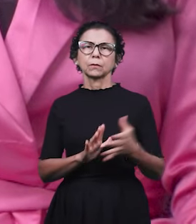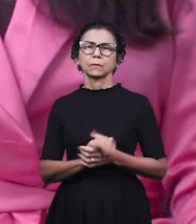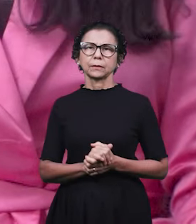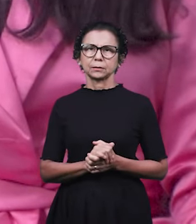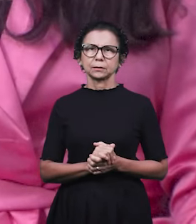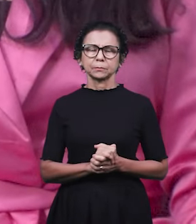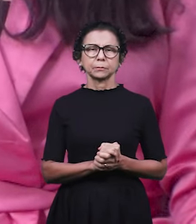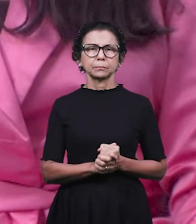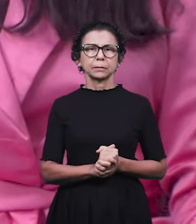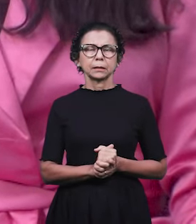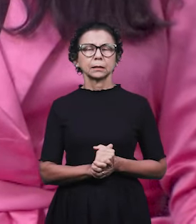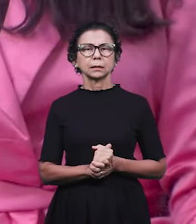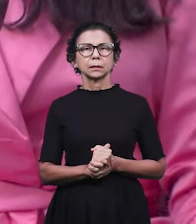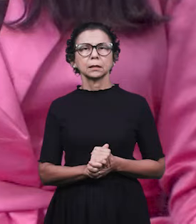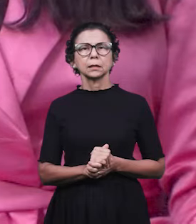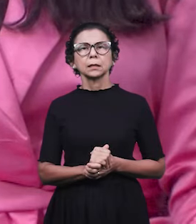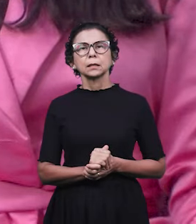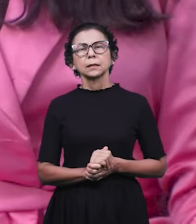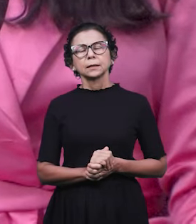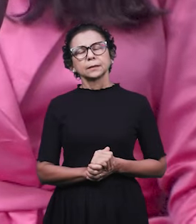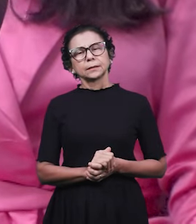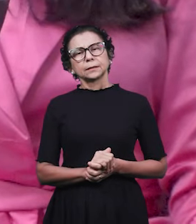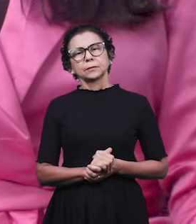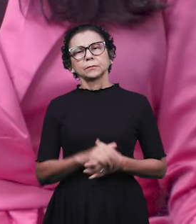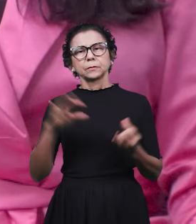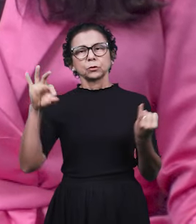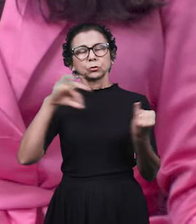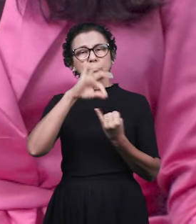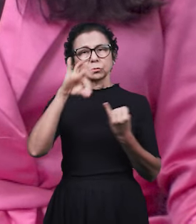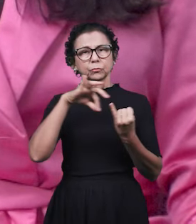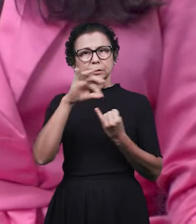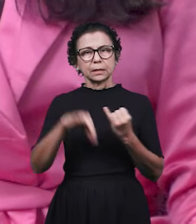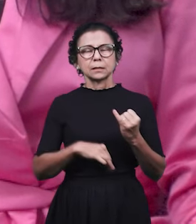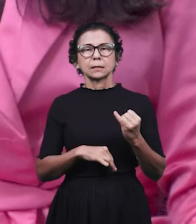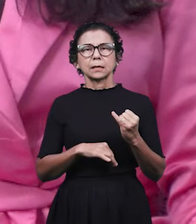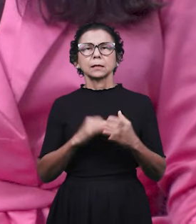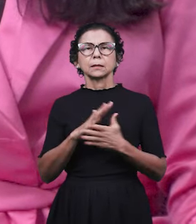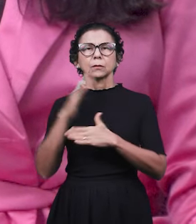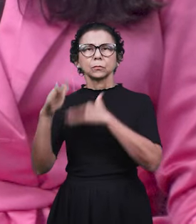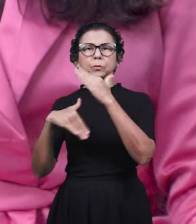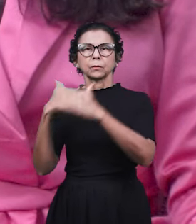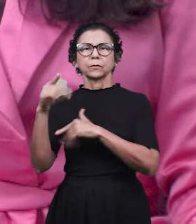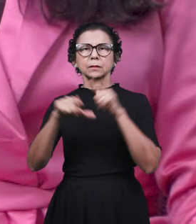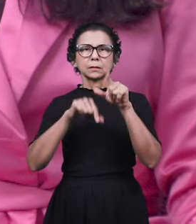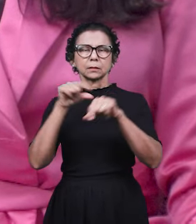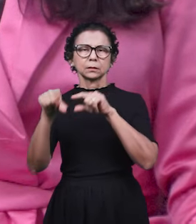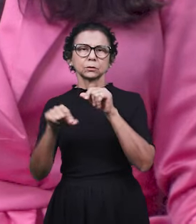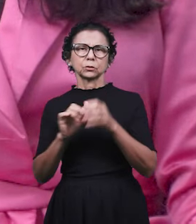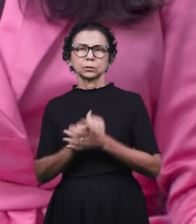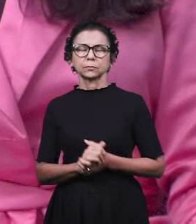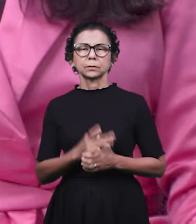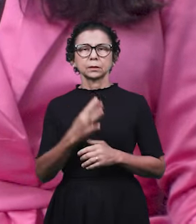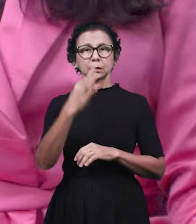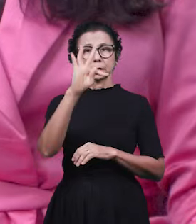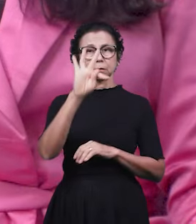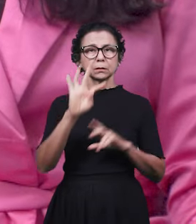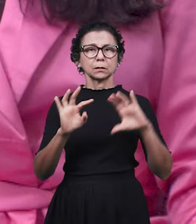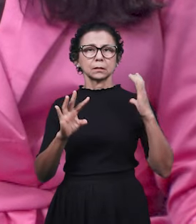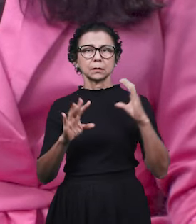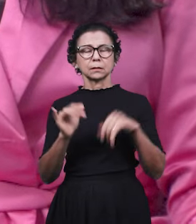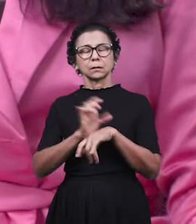falar especificamente do processo seletivo do Instituto Federal de Educação, Ciência e Tecnologia do Espírito Santo, assim como